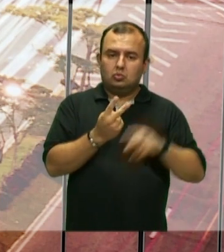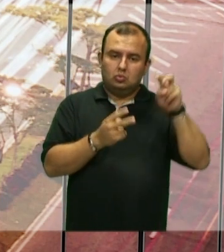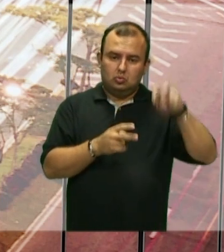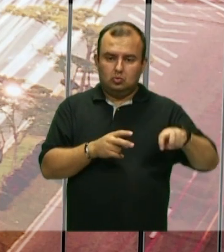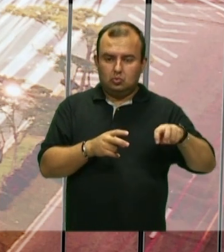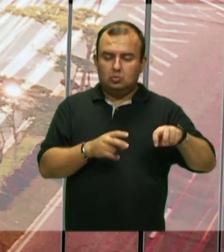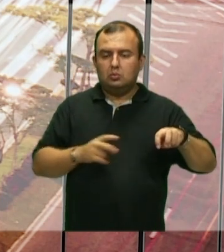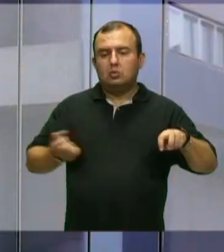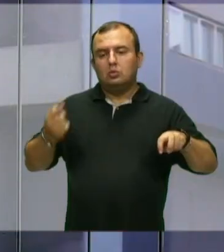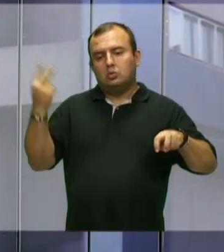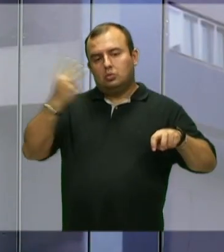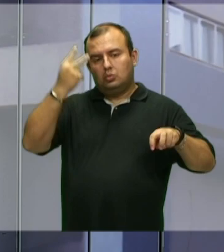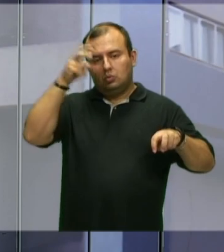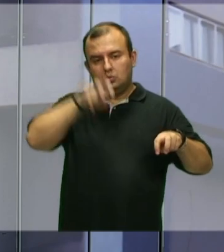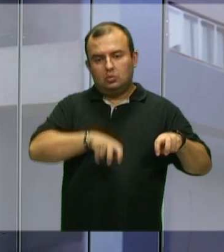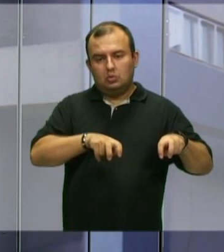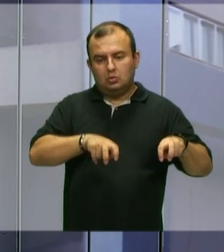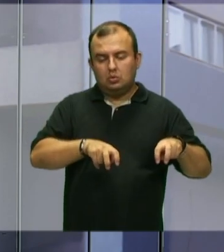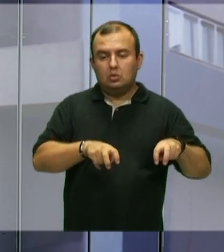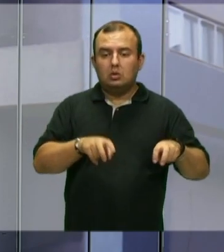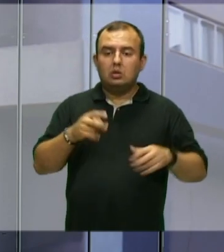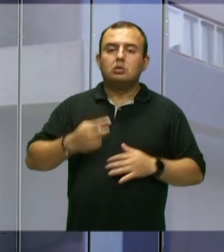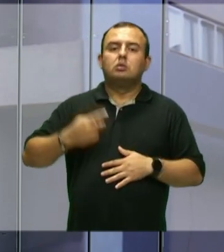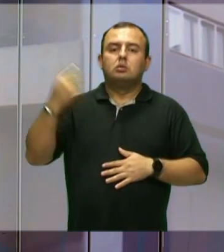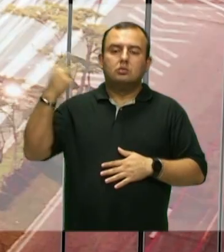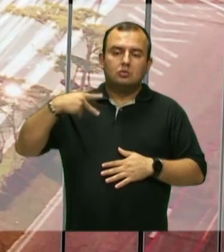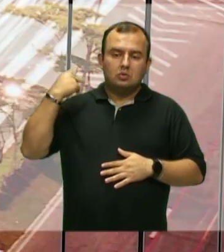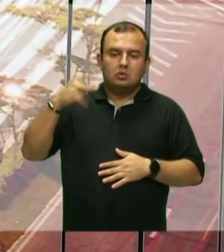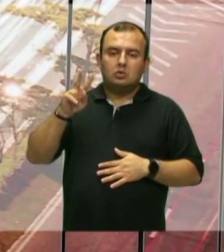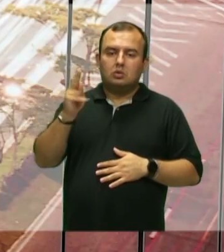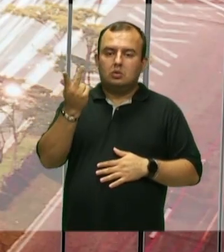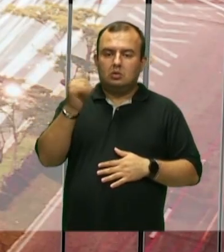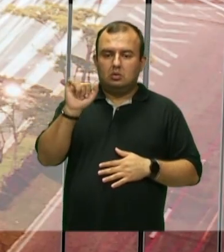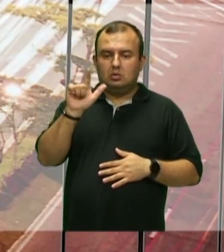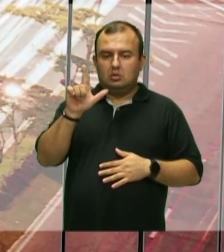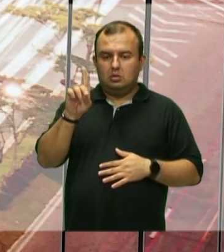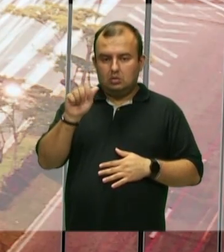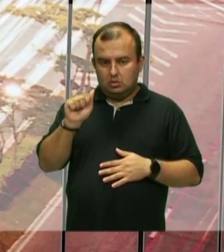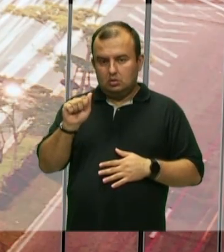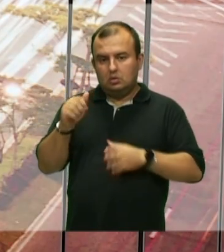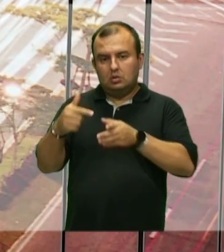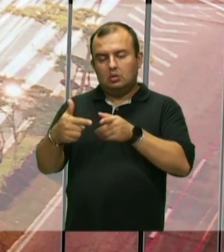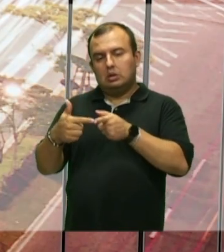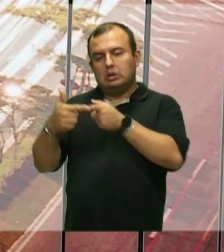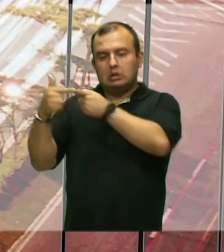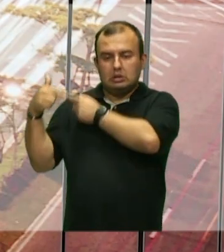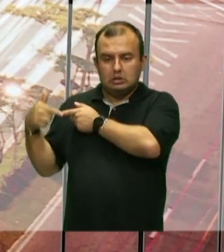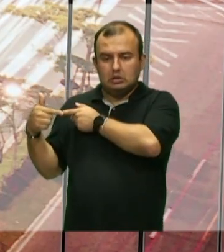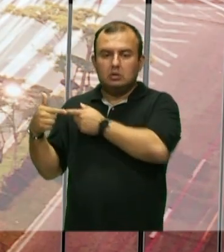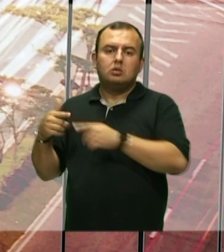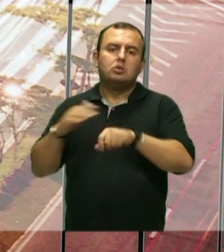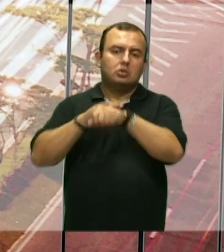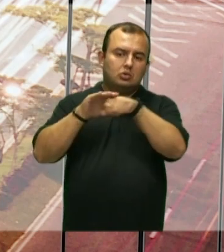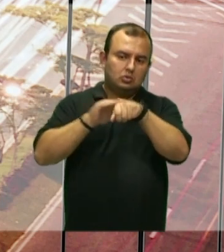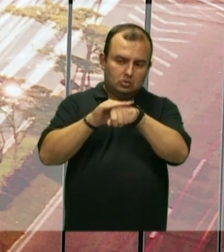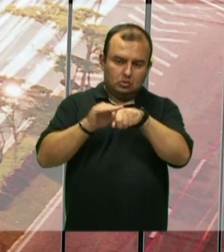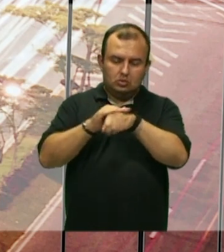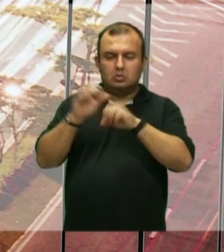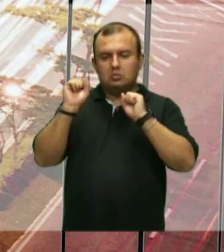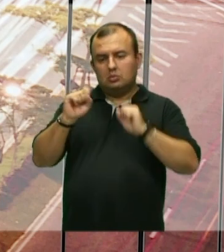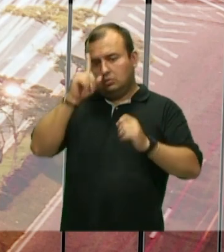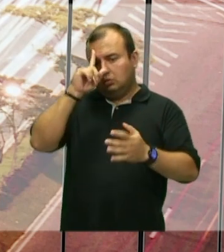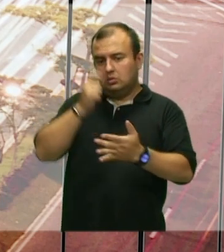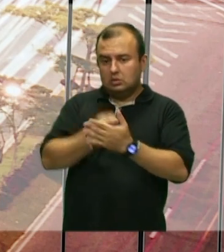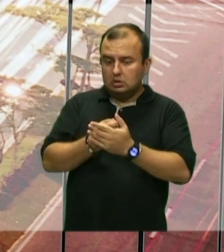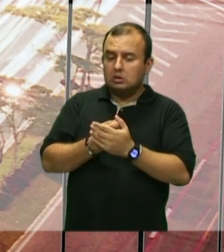é suplente, ou na verdade a titular é a vereadora Hilda, que está licenciada. Mas vocês conversam para poder definir, né?